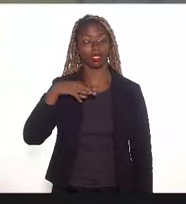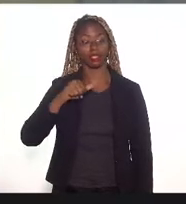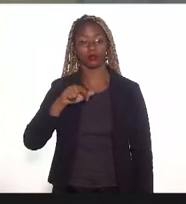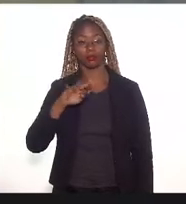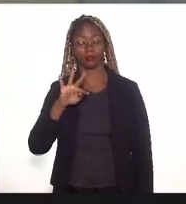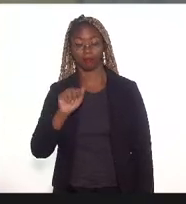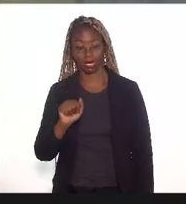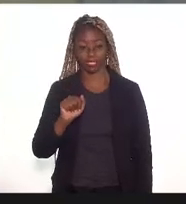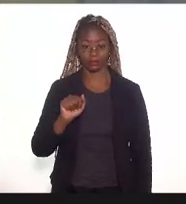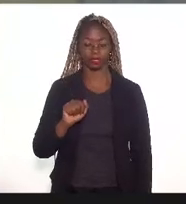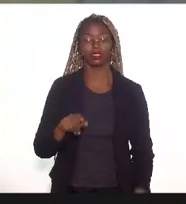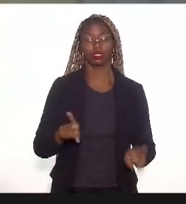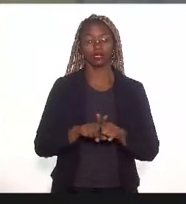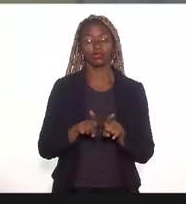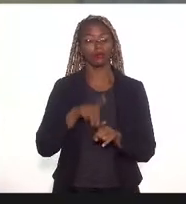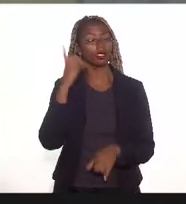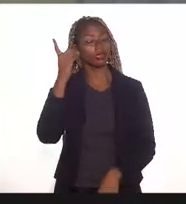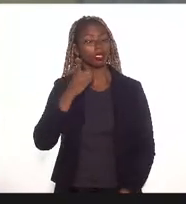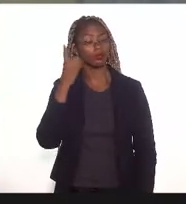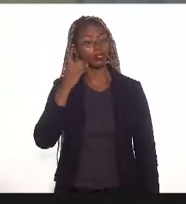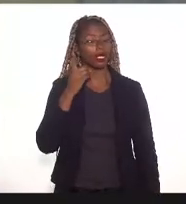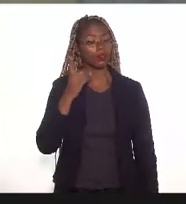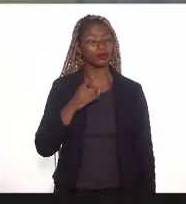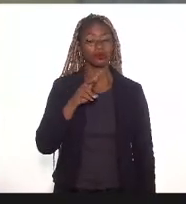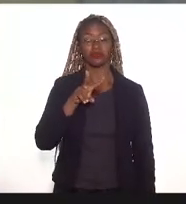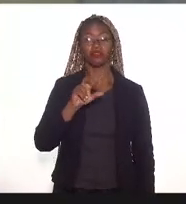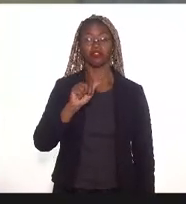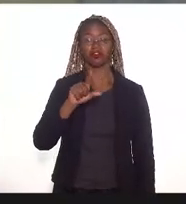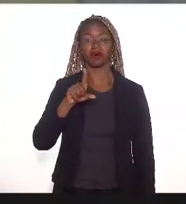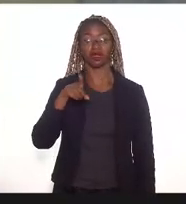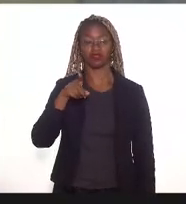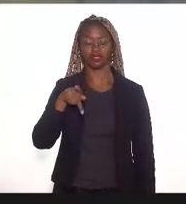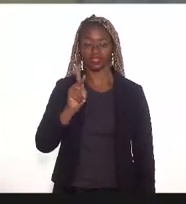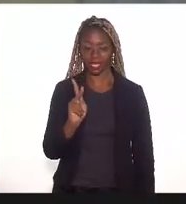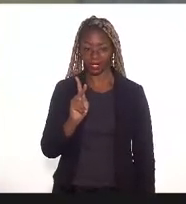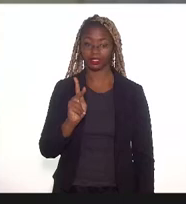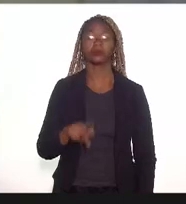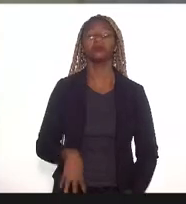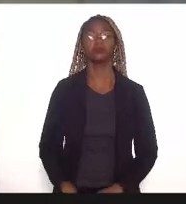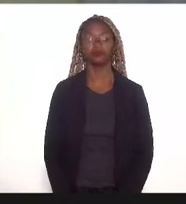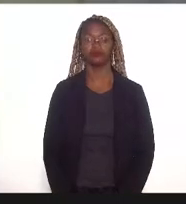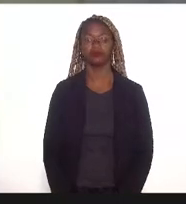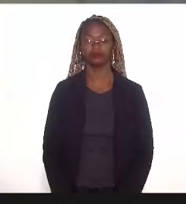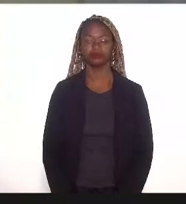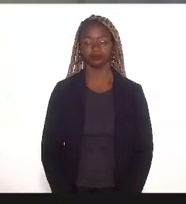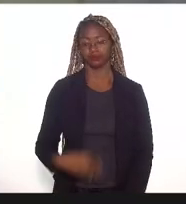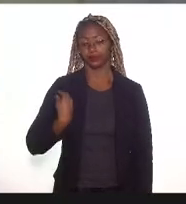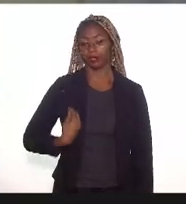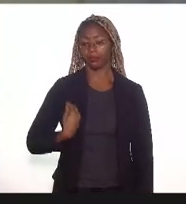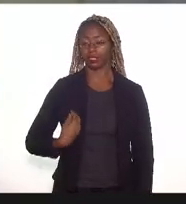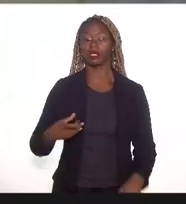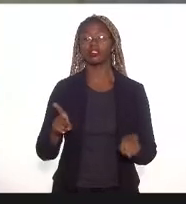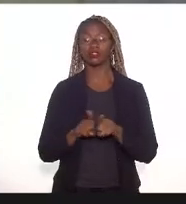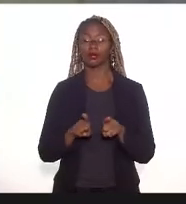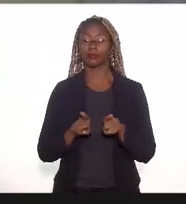Rocha e o deputado Waldeck Carneiro, presentes